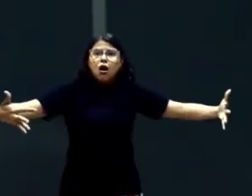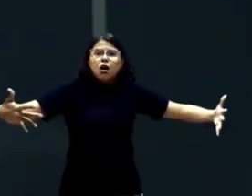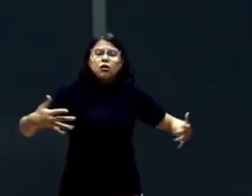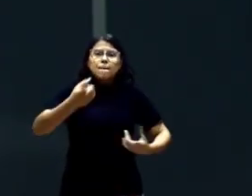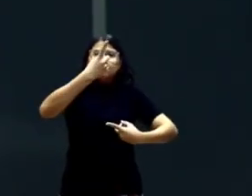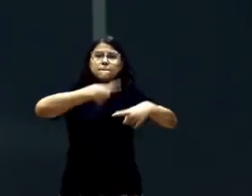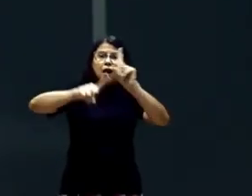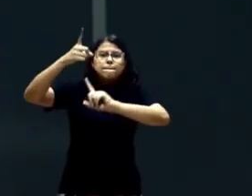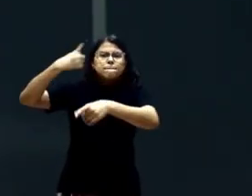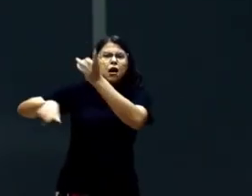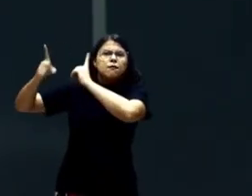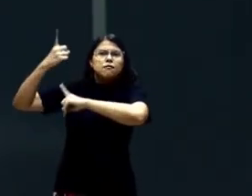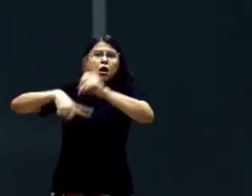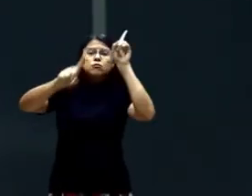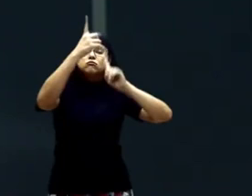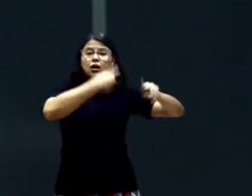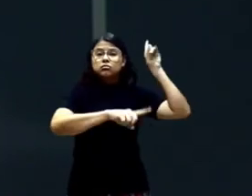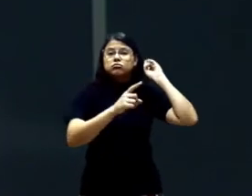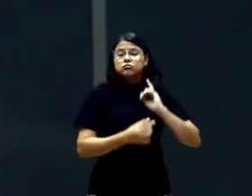Nós somos diferentes.